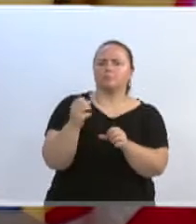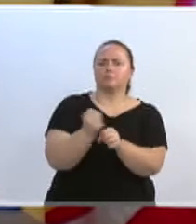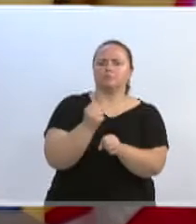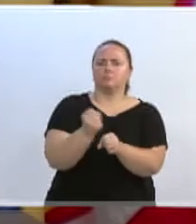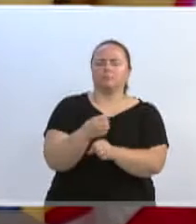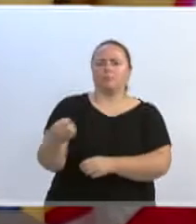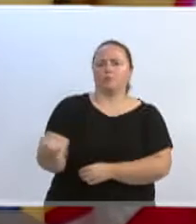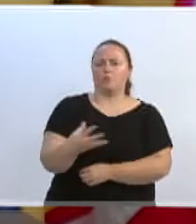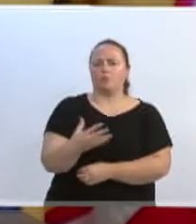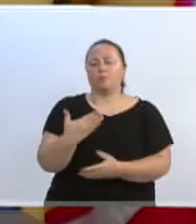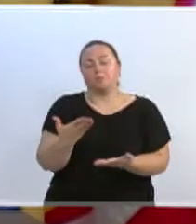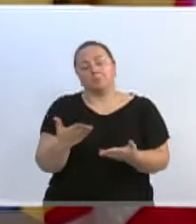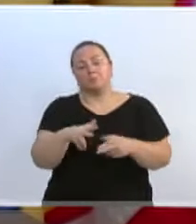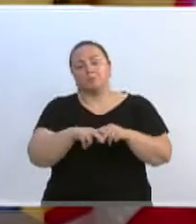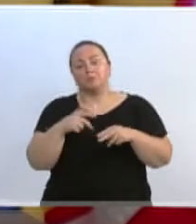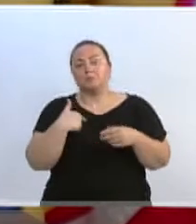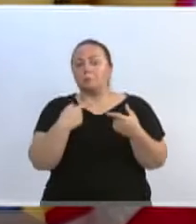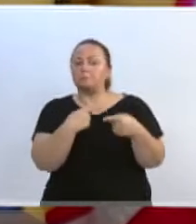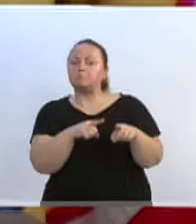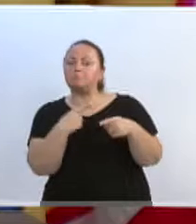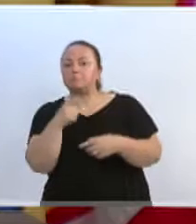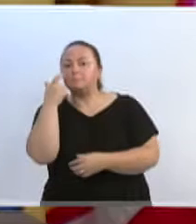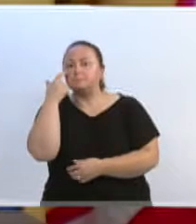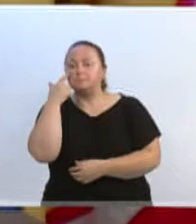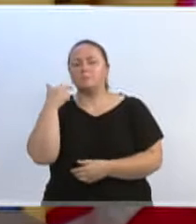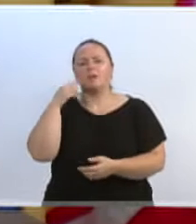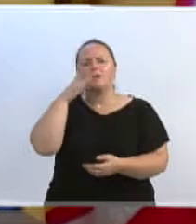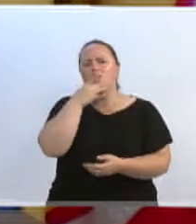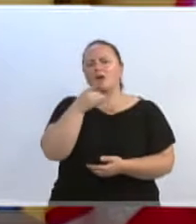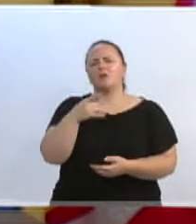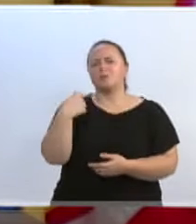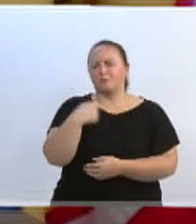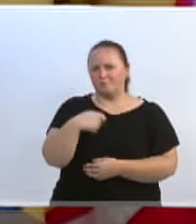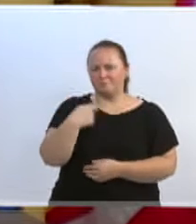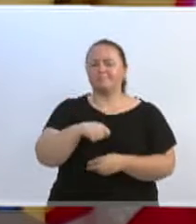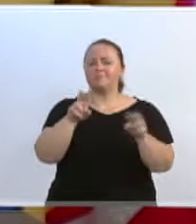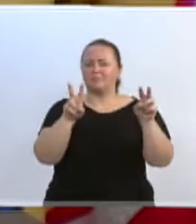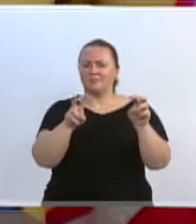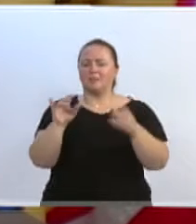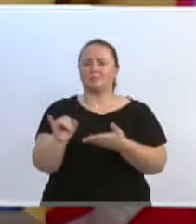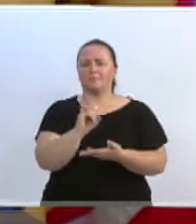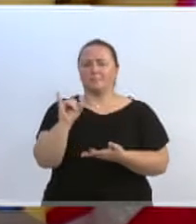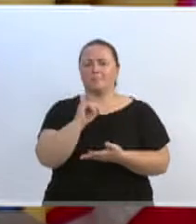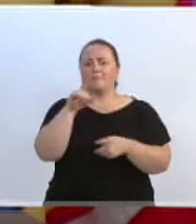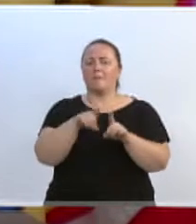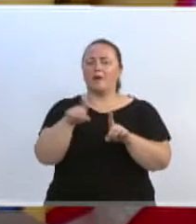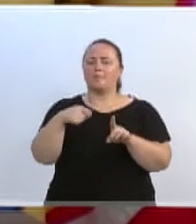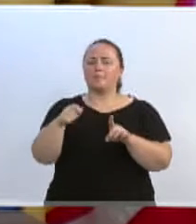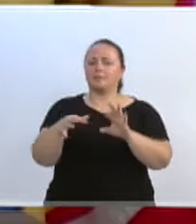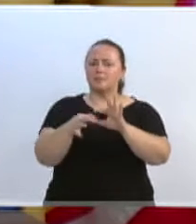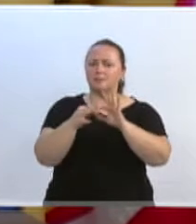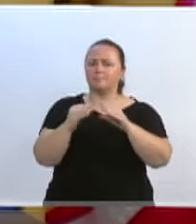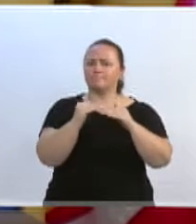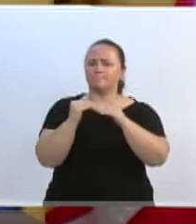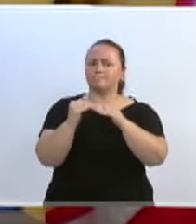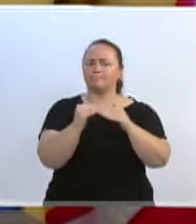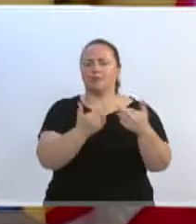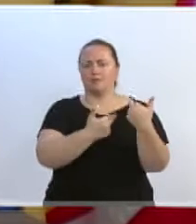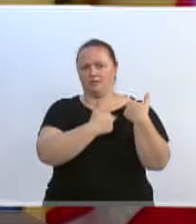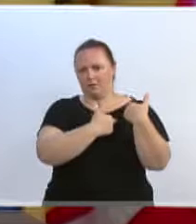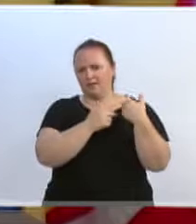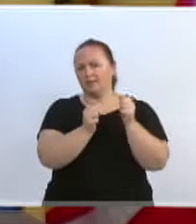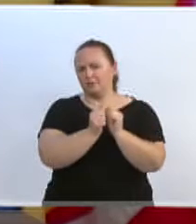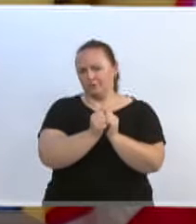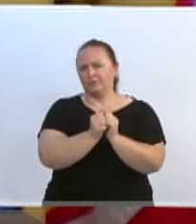aí fica aí a provocação a todos. Eu acredito que é necessário, essa temática é importante, mas que a gente faça realmente com parcimônia e com bastante responsabilidade.